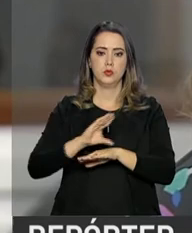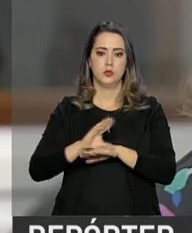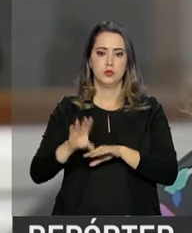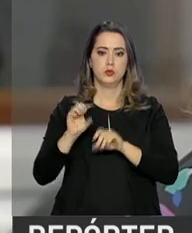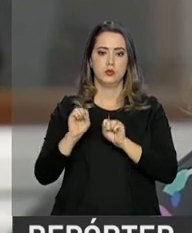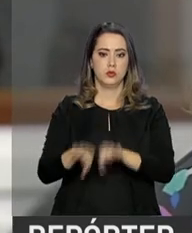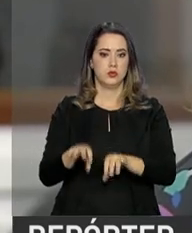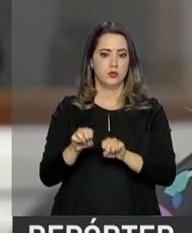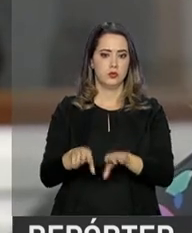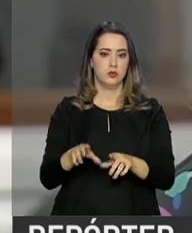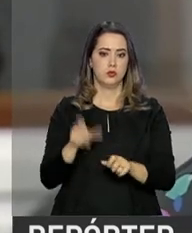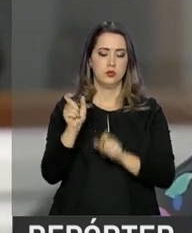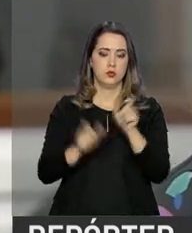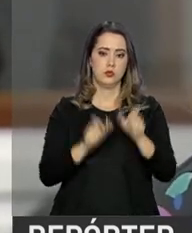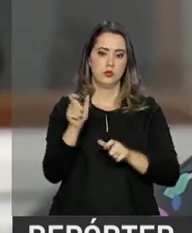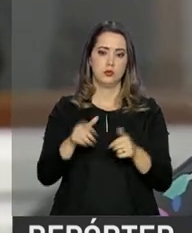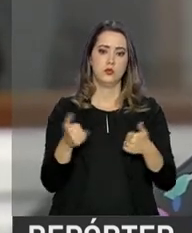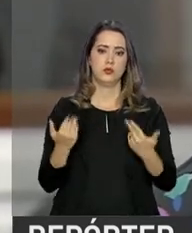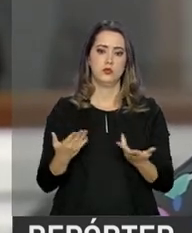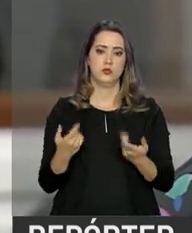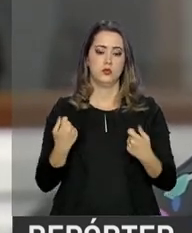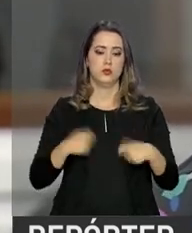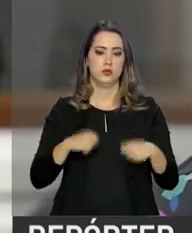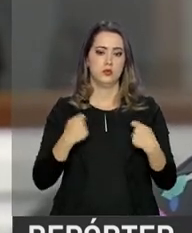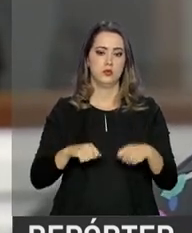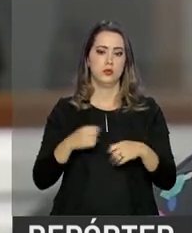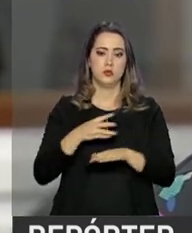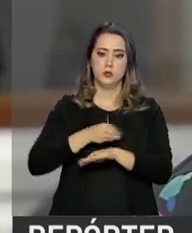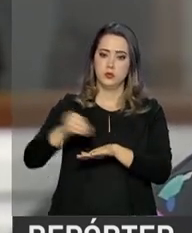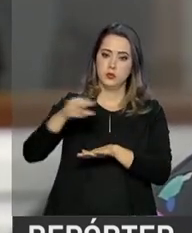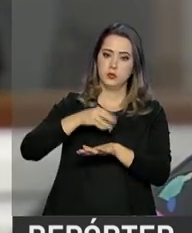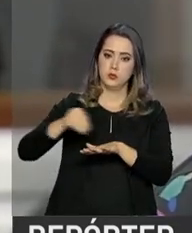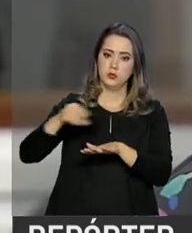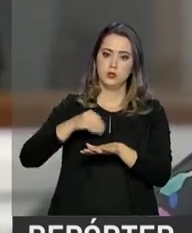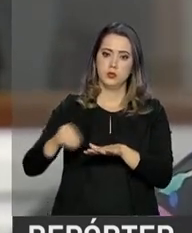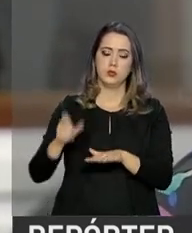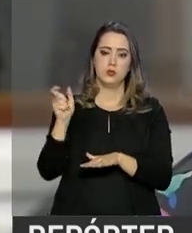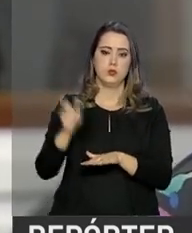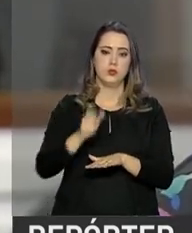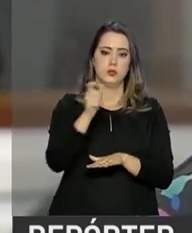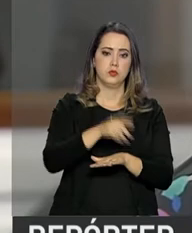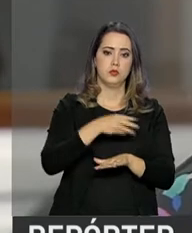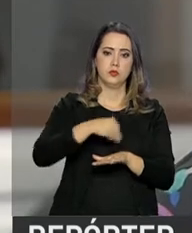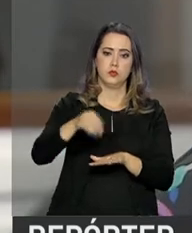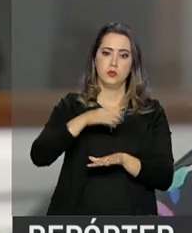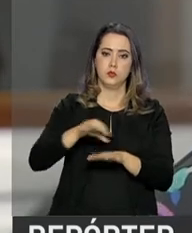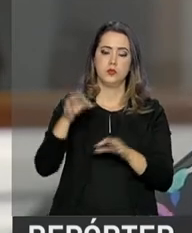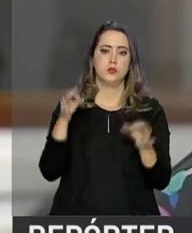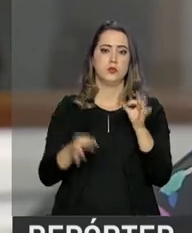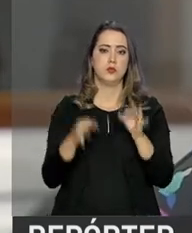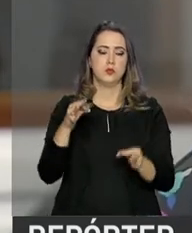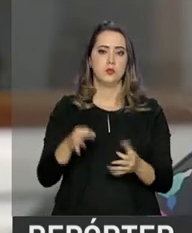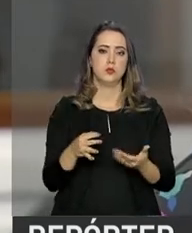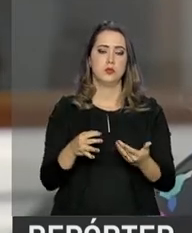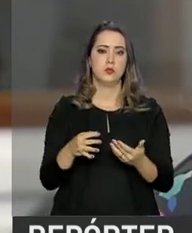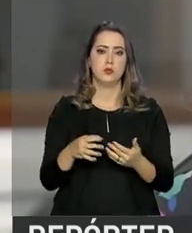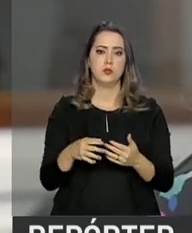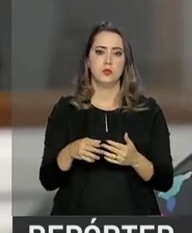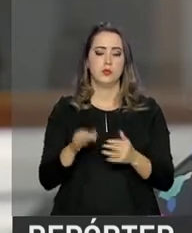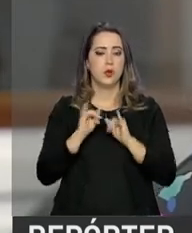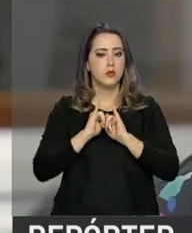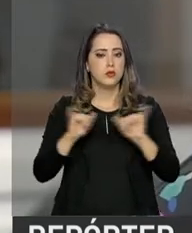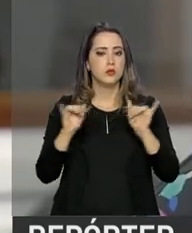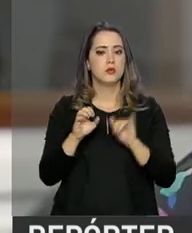orientar as pessoas que vão prestar informações às pessoas que eu estou falando às pessoas jurídicas é a prestar informação